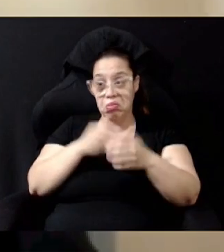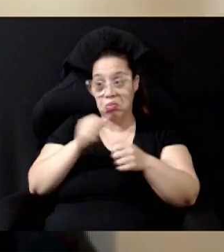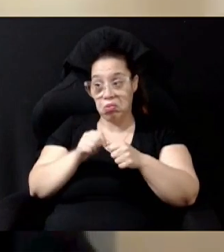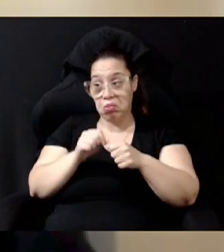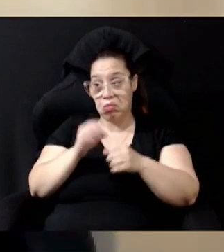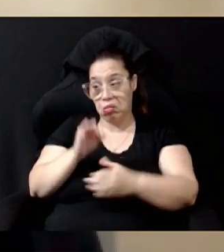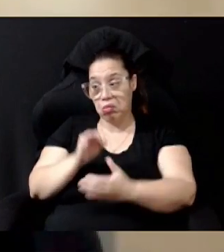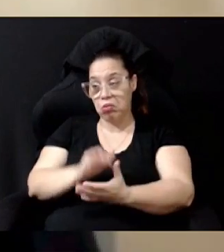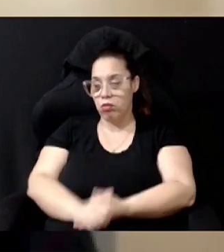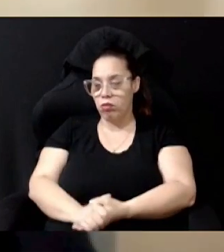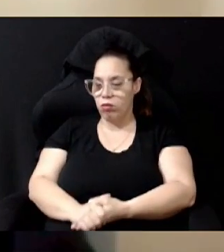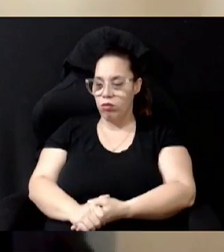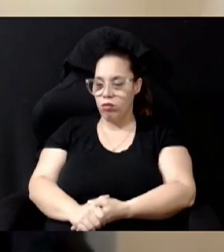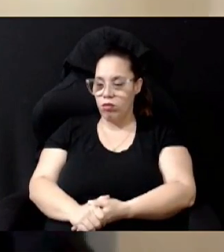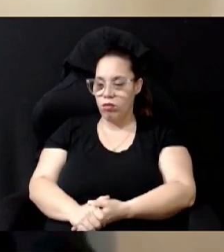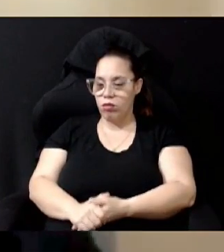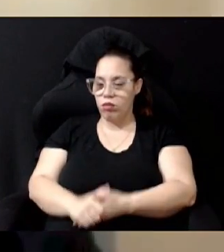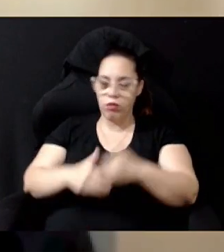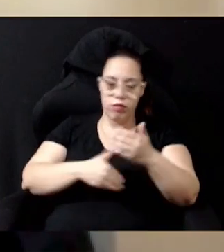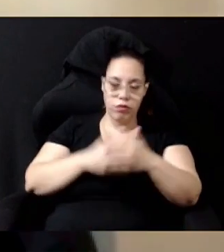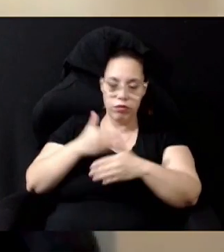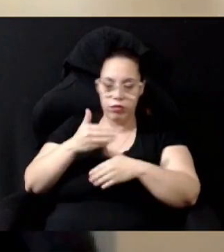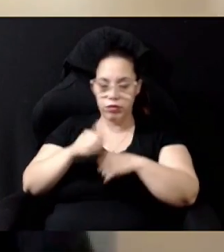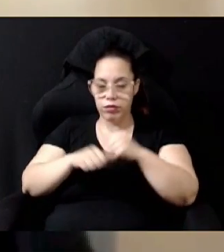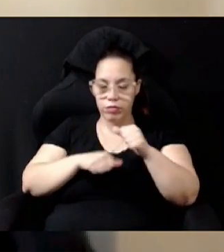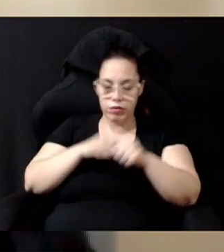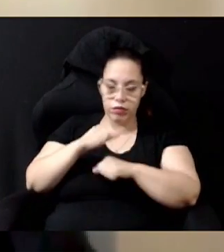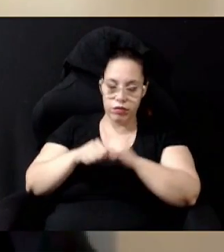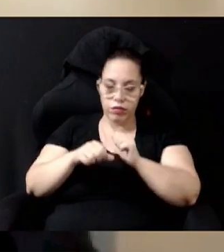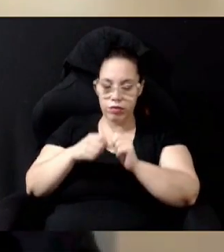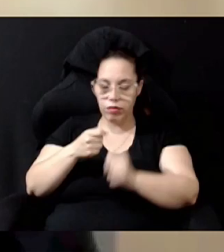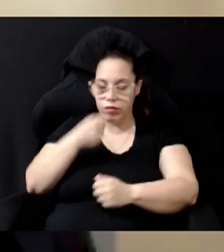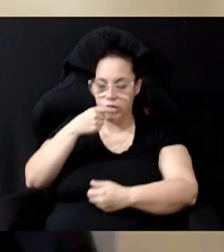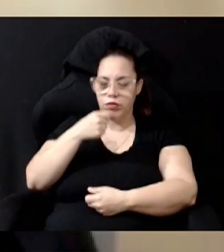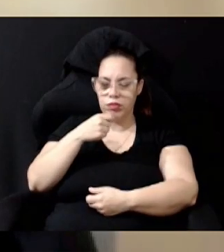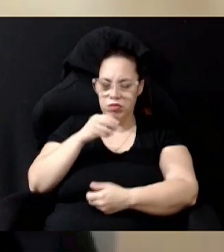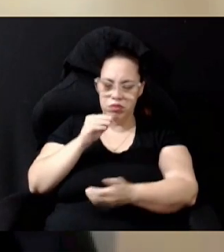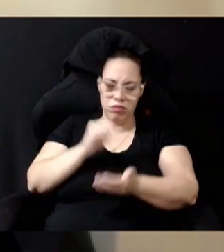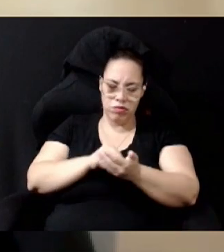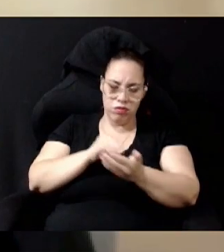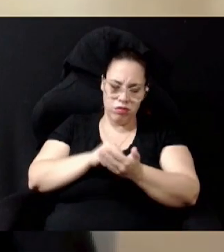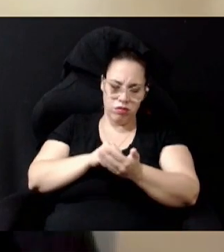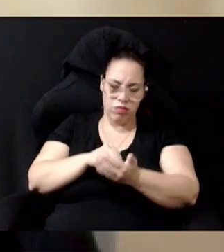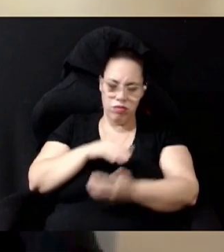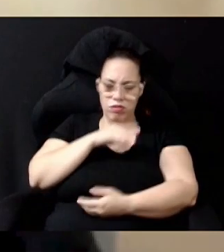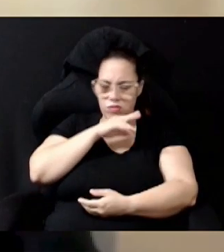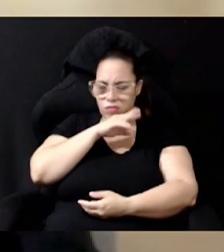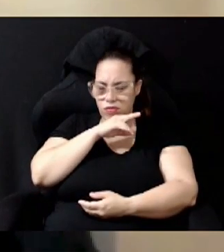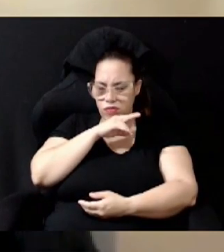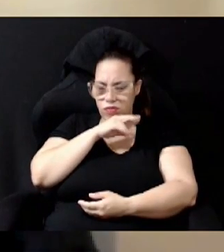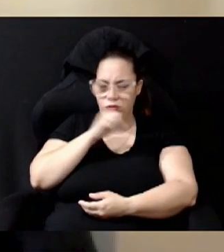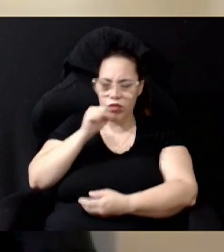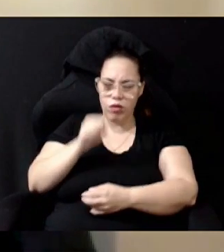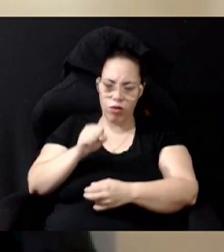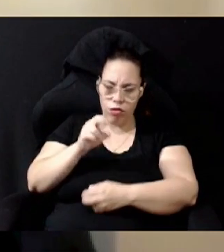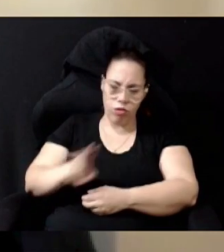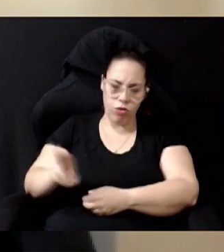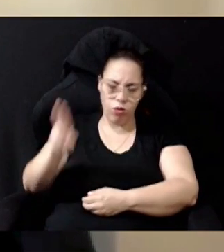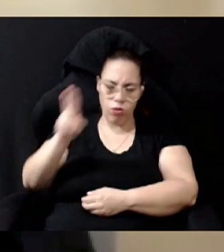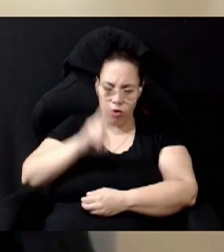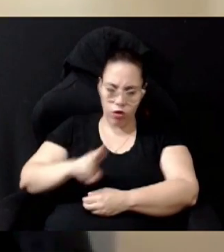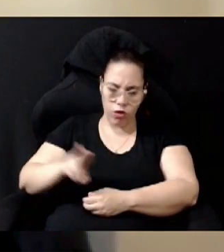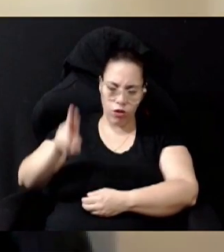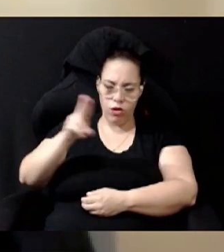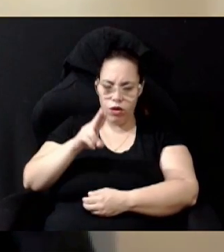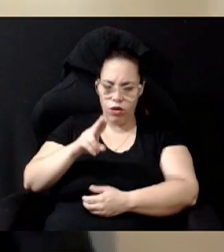em trocar medicamentos que fazem mal por medicamentos que possam ser usados com as pessoas com